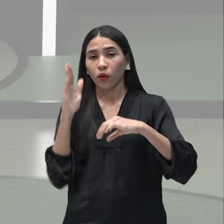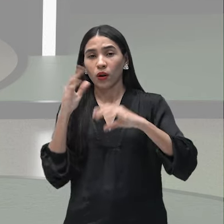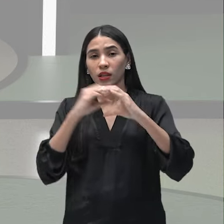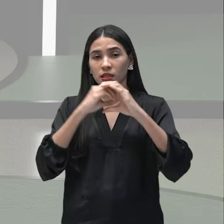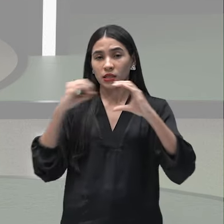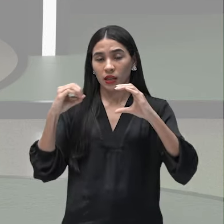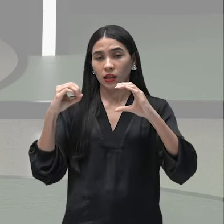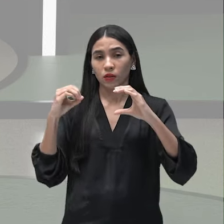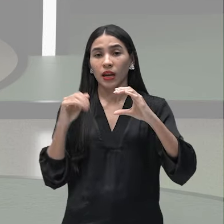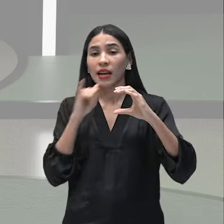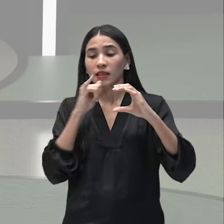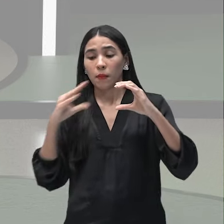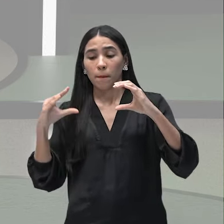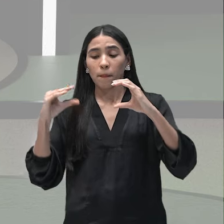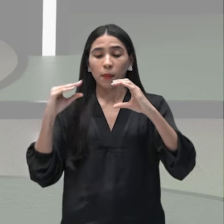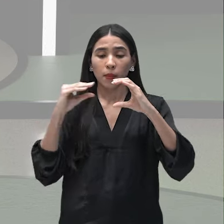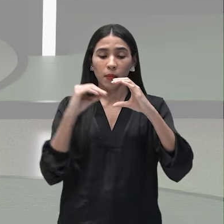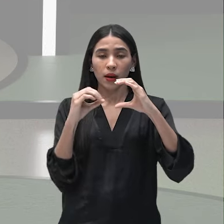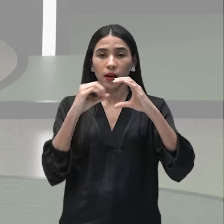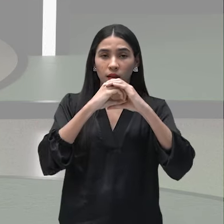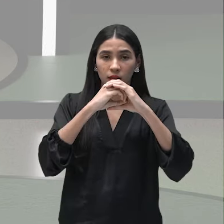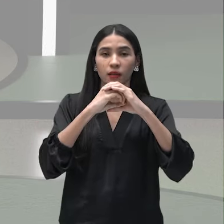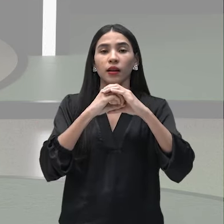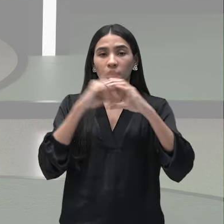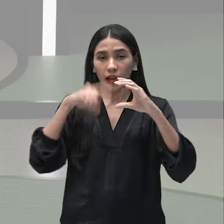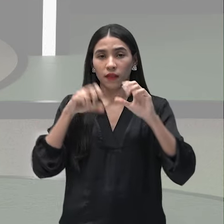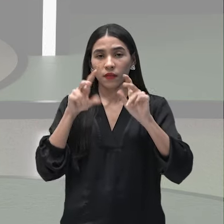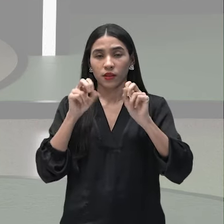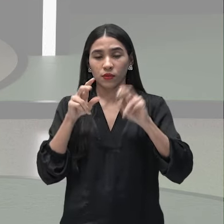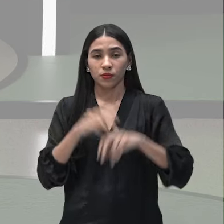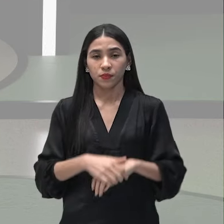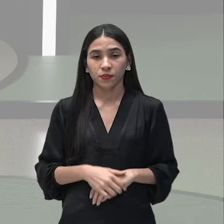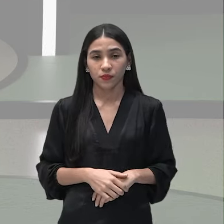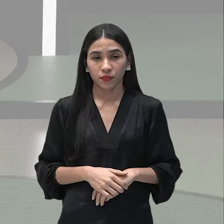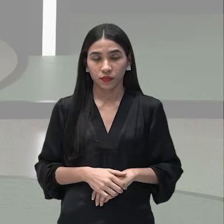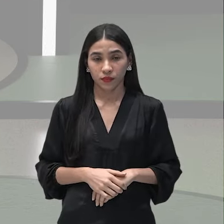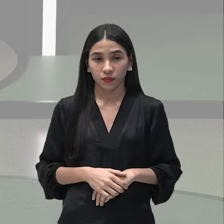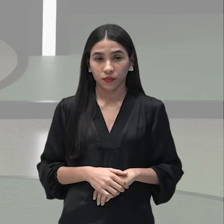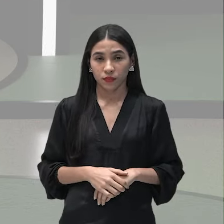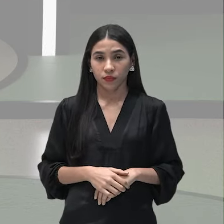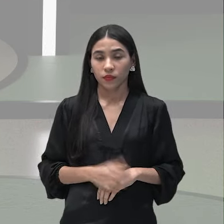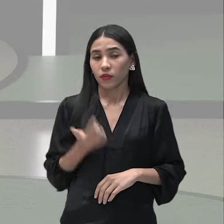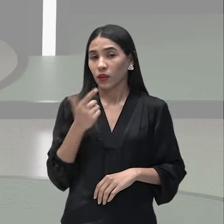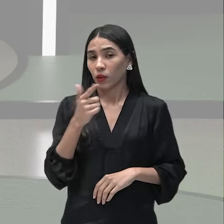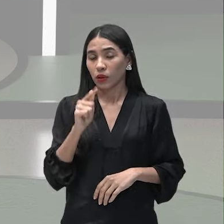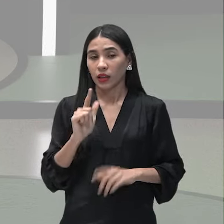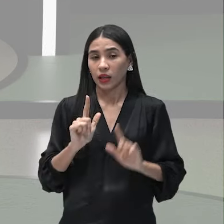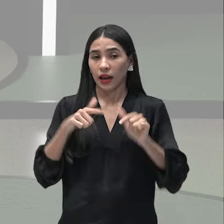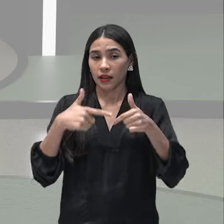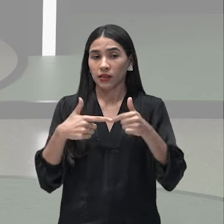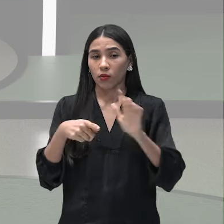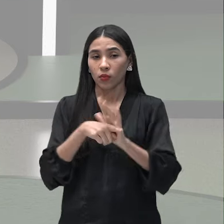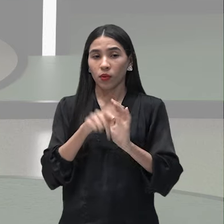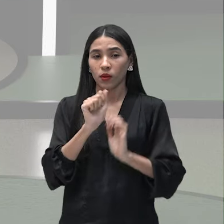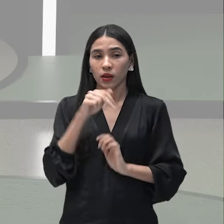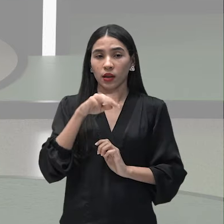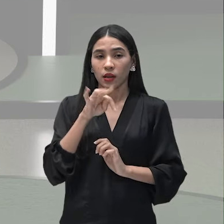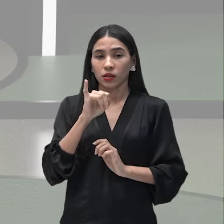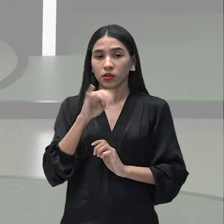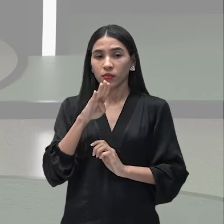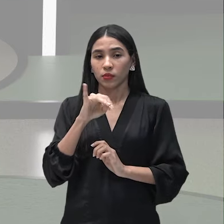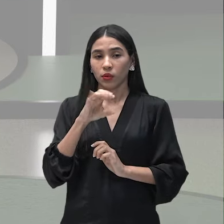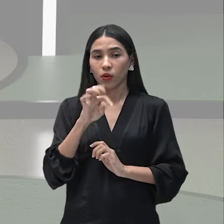Quando ele entra na célula, ele se torna um vírus. Vamos observar que eles não sofrem a ação de antibiótico, né?